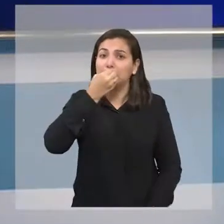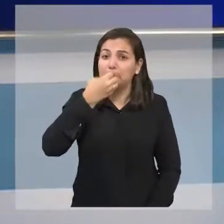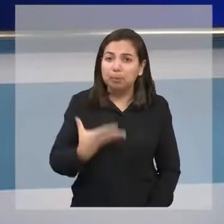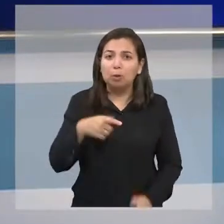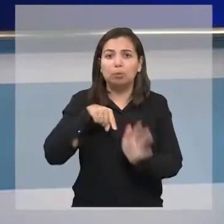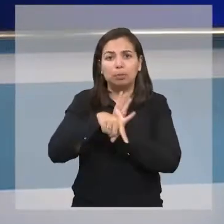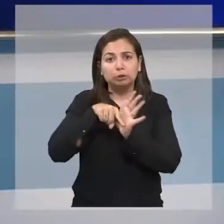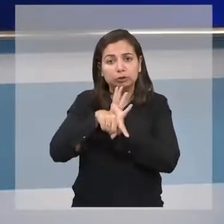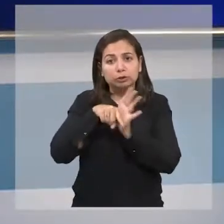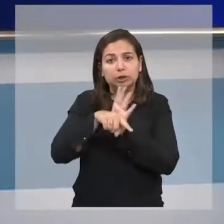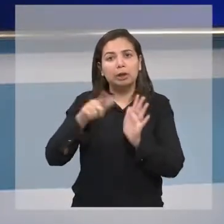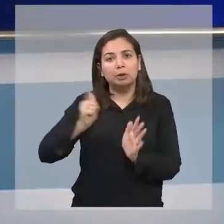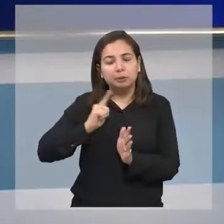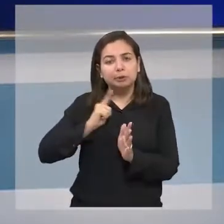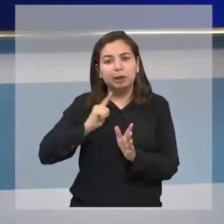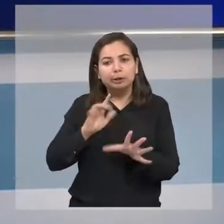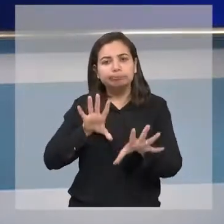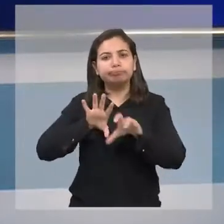bom pesquisador.